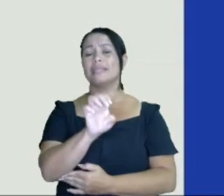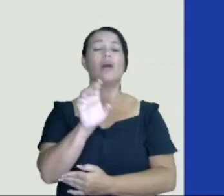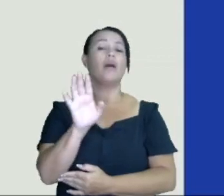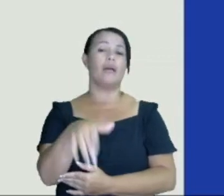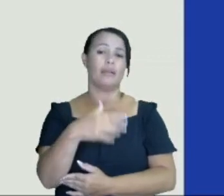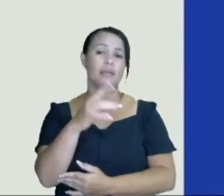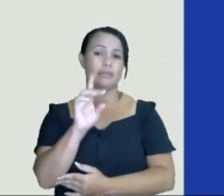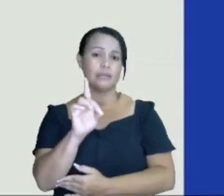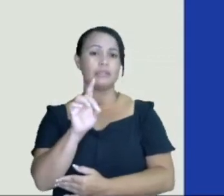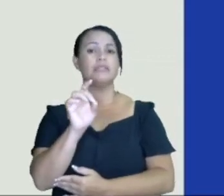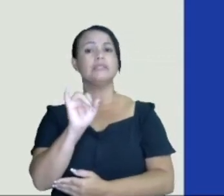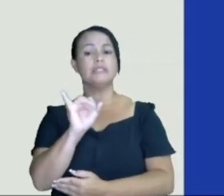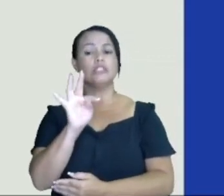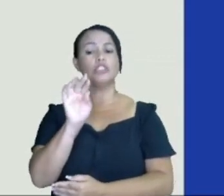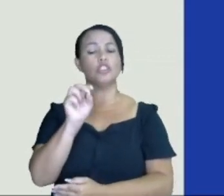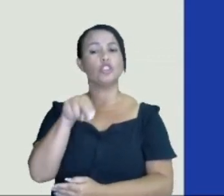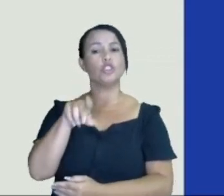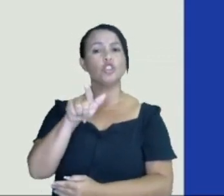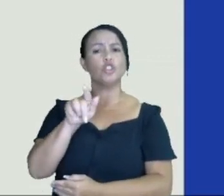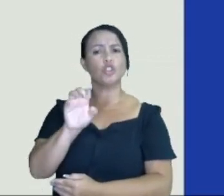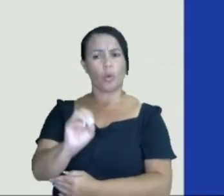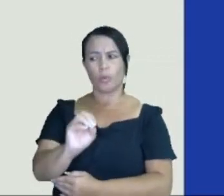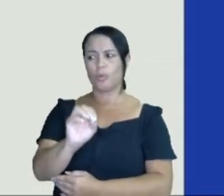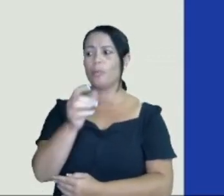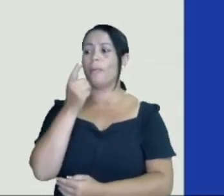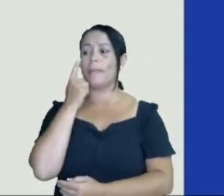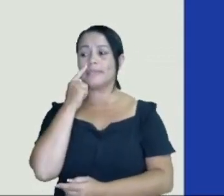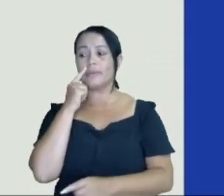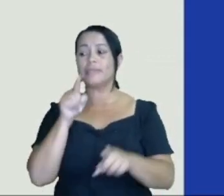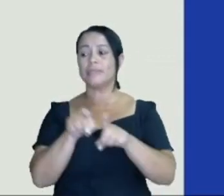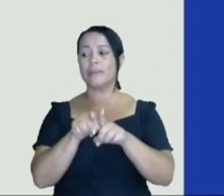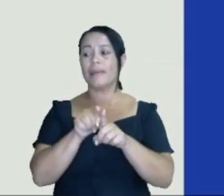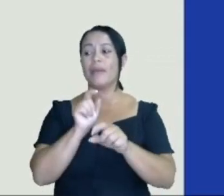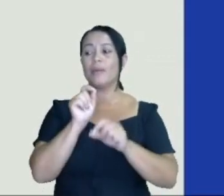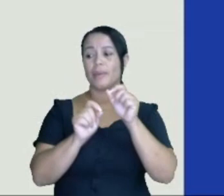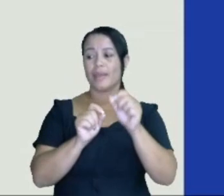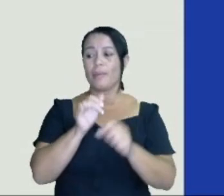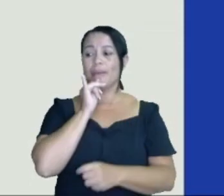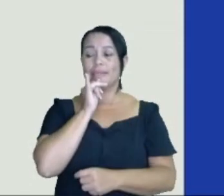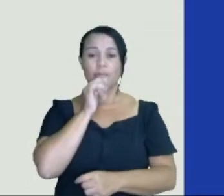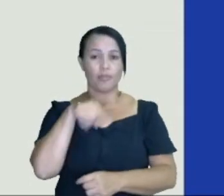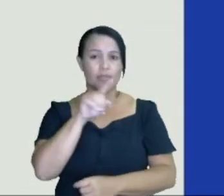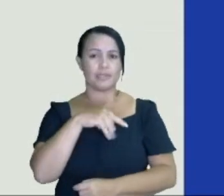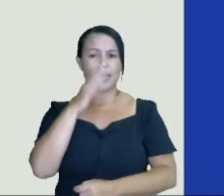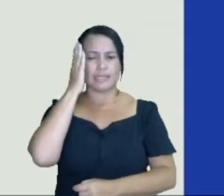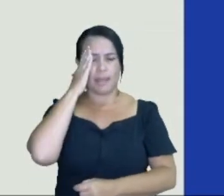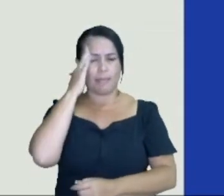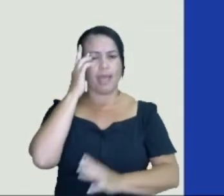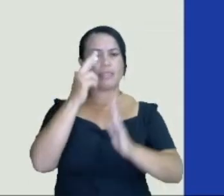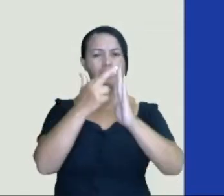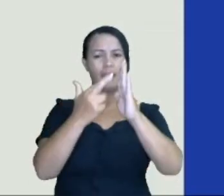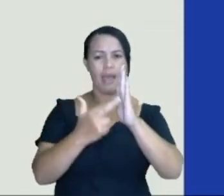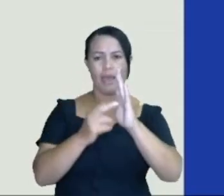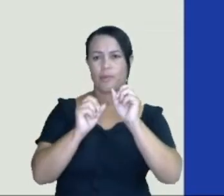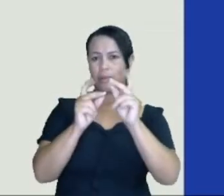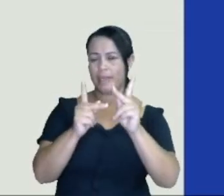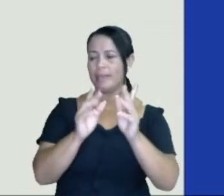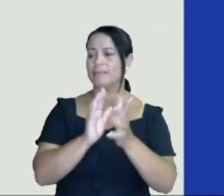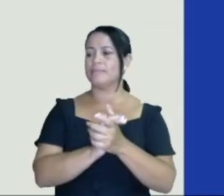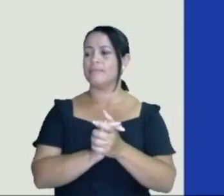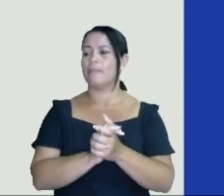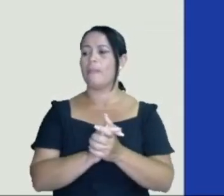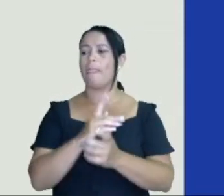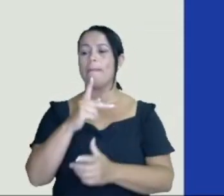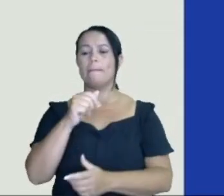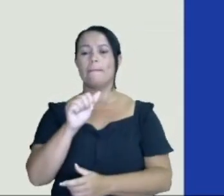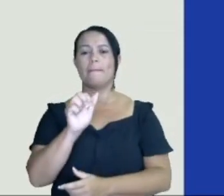ditongo. Isso mesmo, gente. Vamos lá para o nosso exemplo aqui, para ver se essa regra é ok.